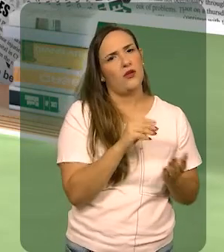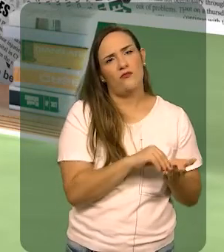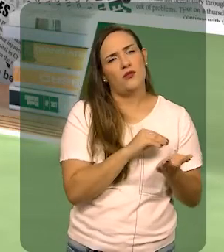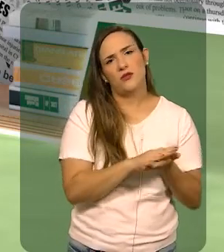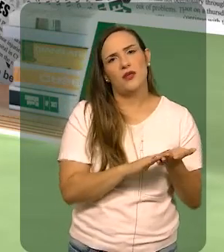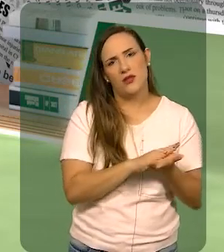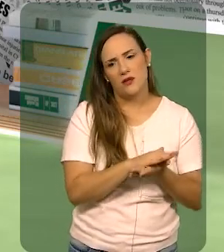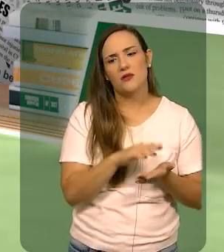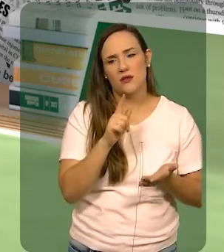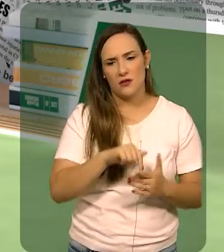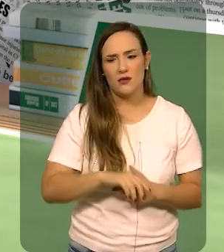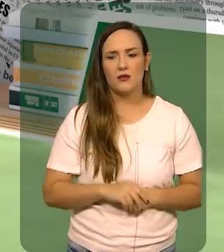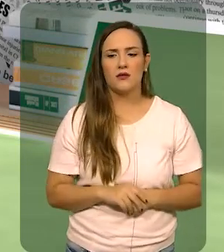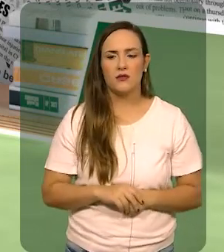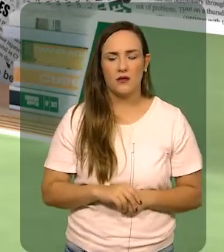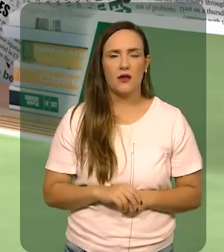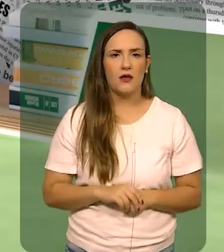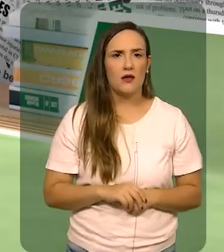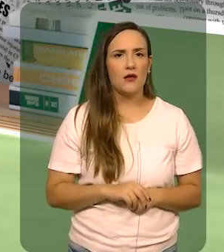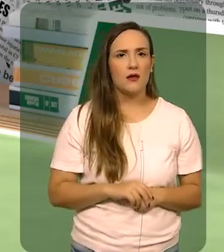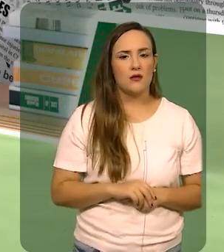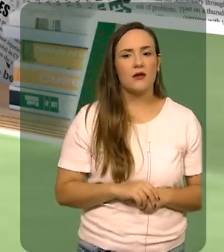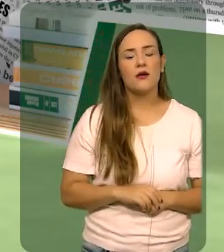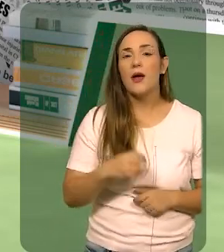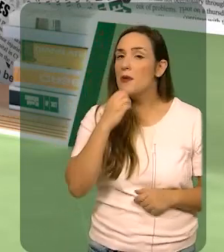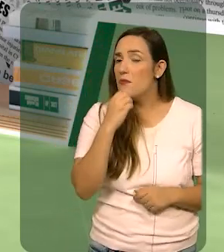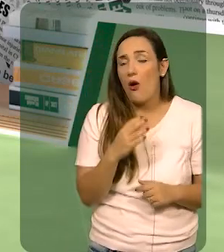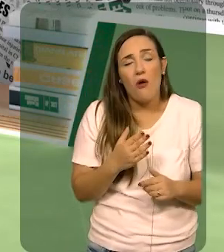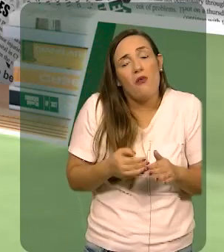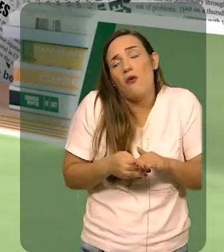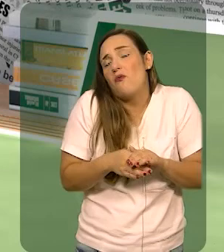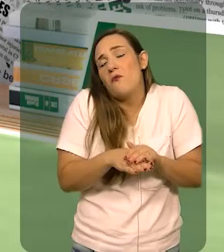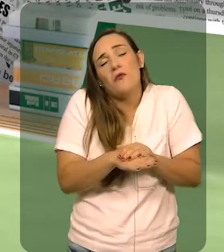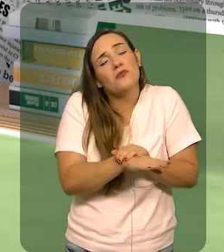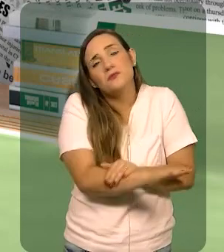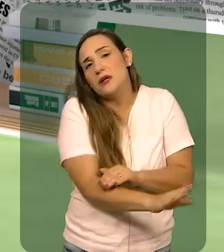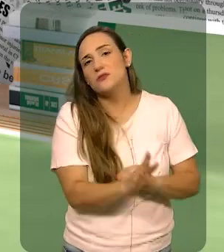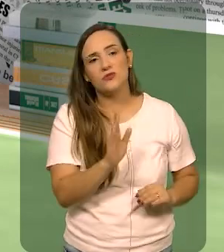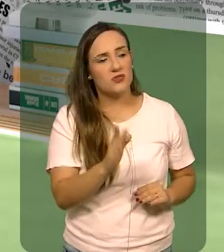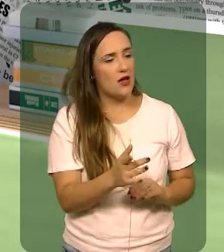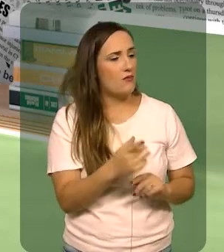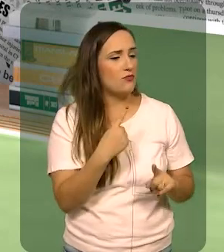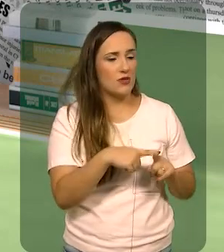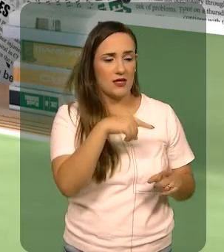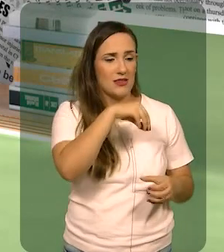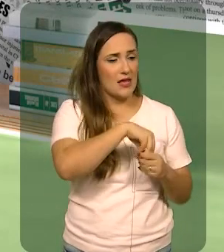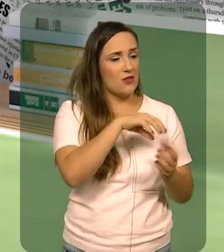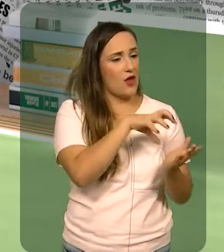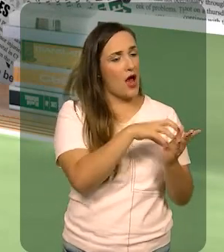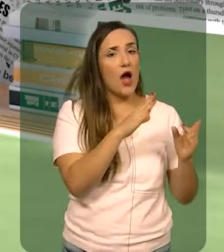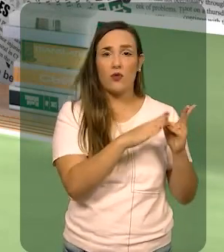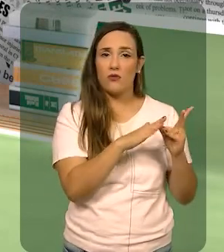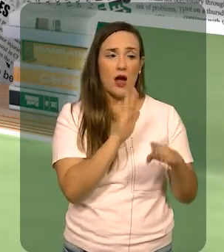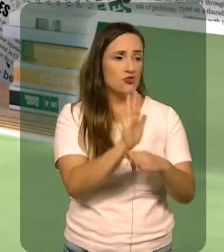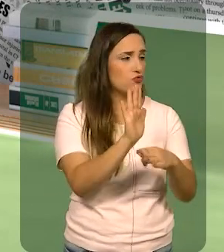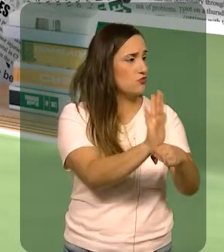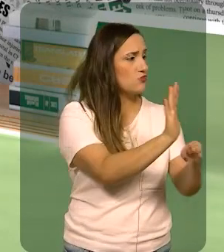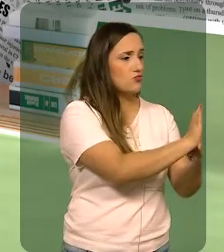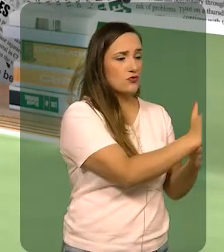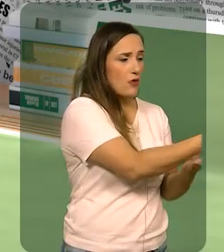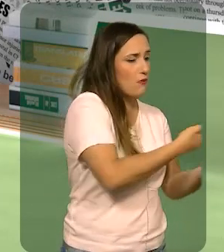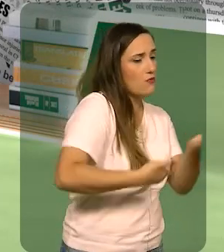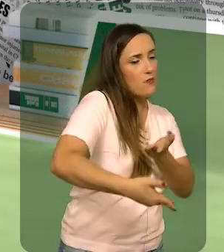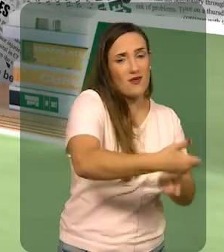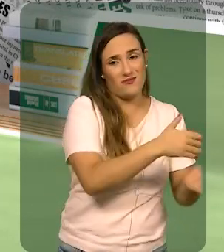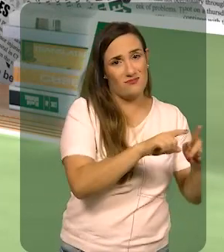né? É bem, vamos dizer assim, é bem confortável a aldeia, porque um ajuda o outro. A fora da